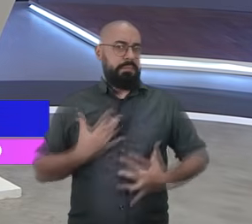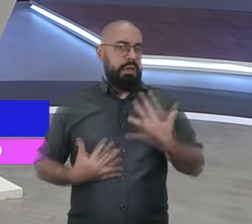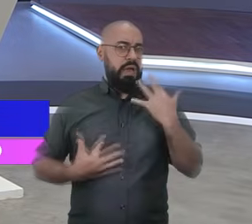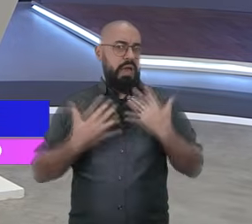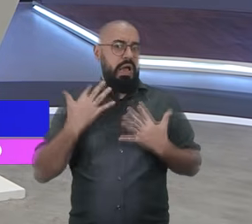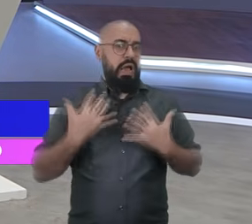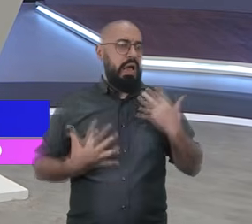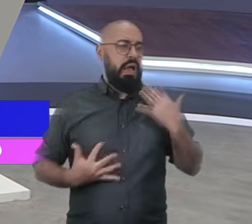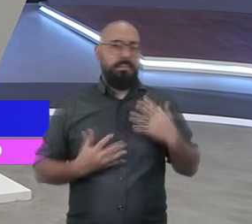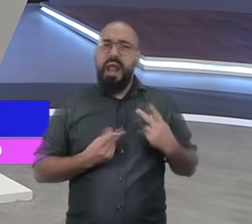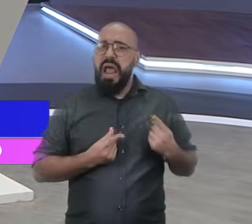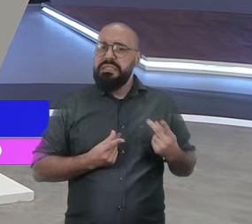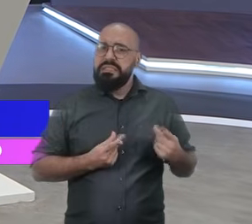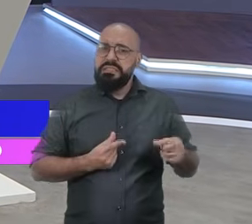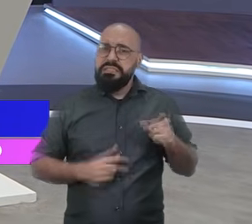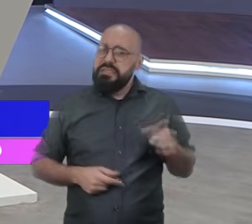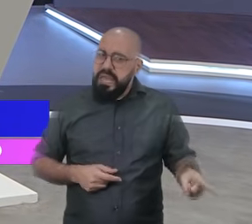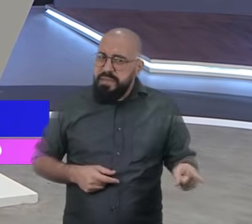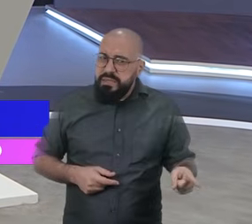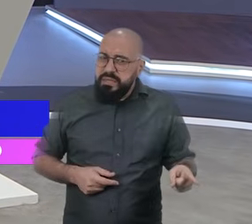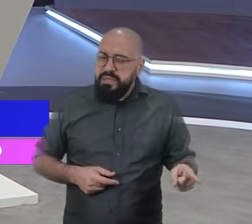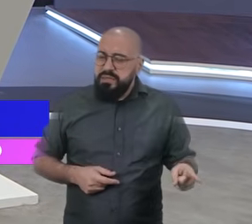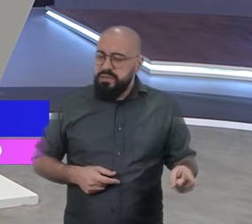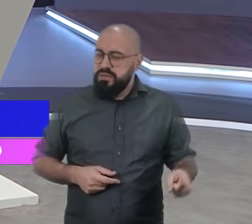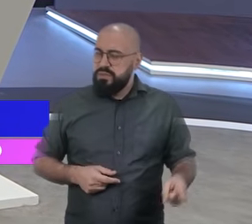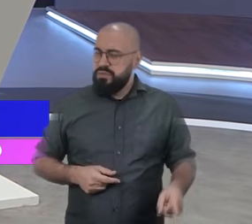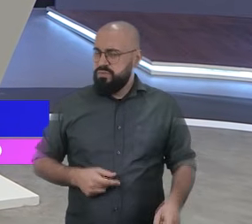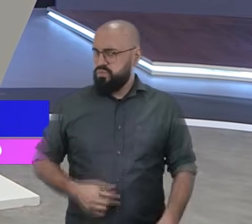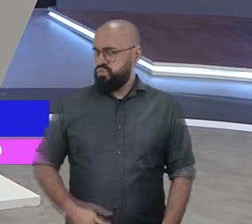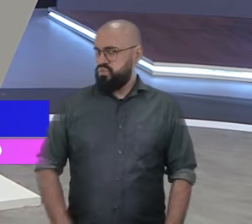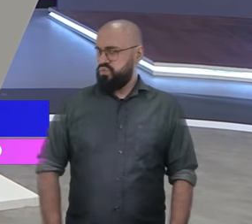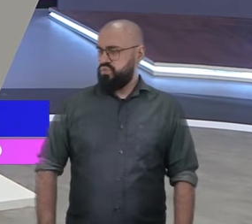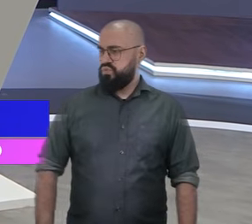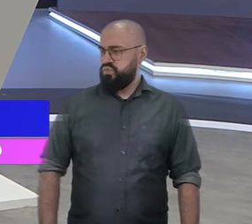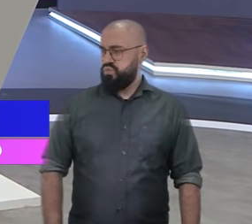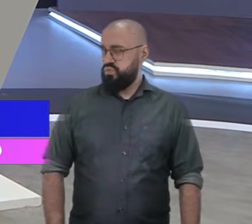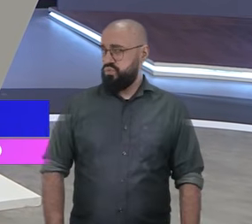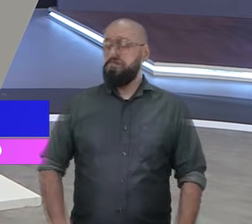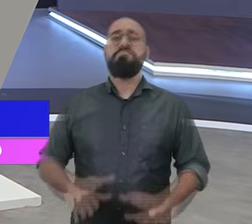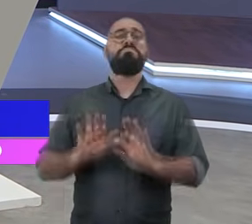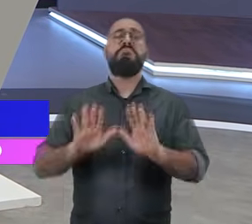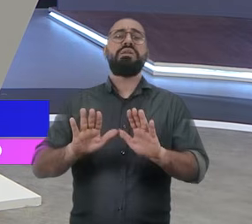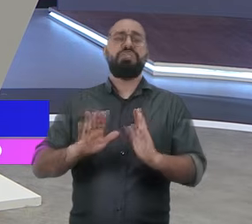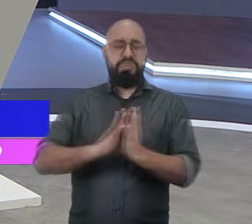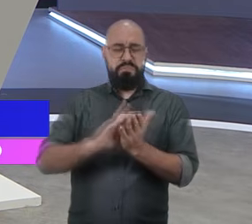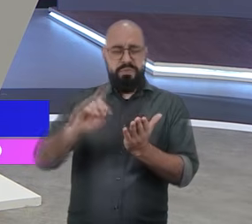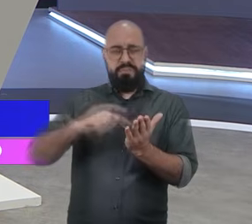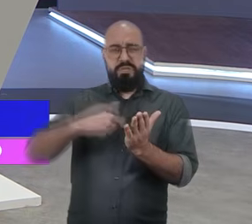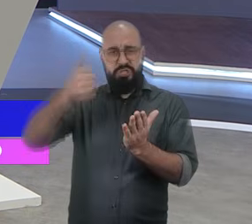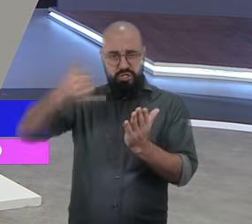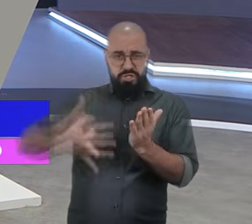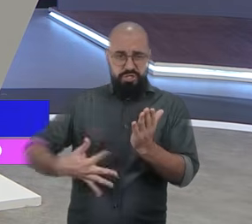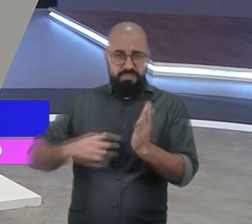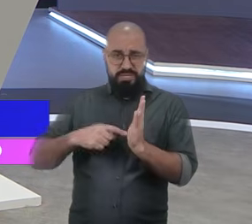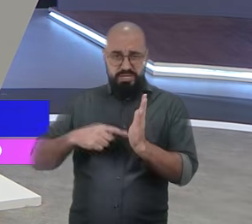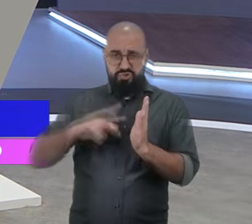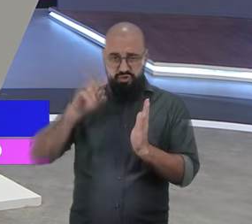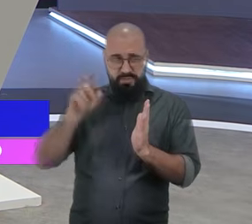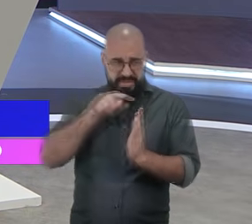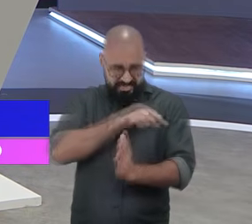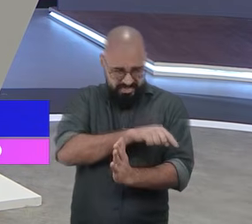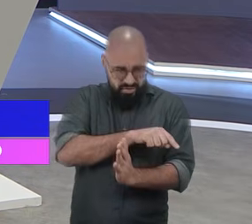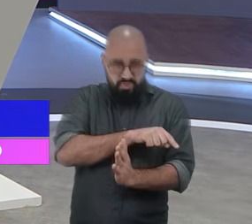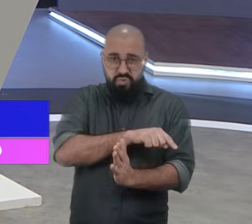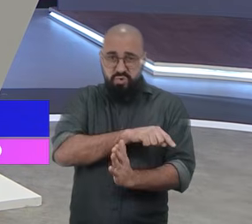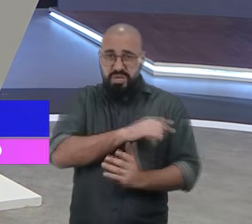sobre isso? O que que a Bíblia fala sobre esta ideia ou esse conceito? Nós precisamos voltar à palavra de Deus. De onde vem essa